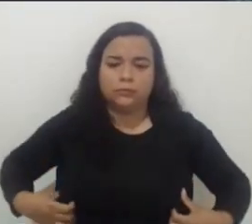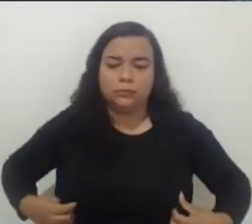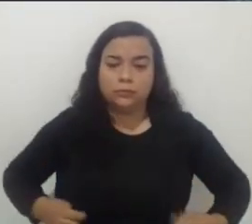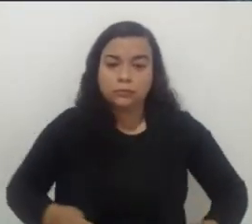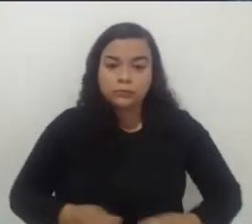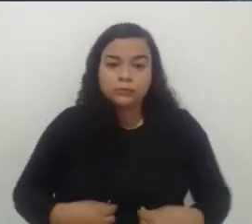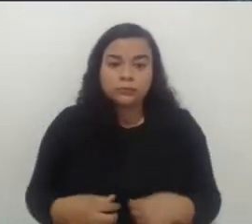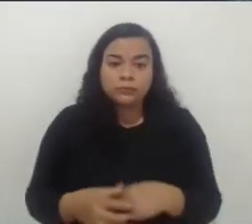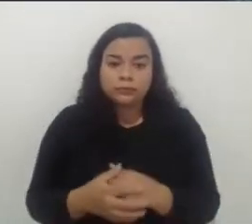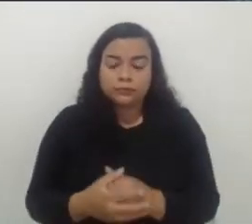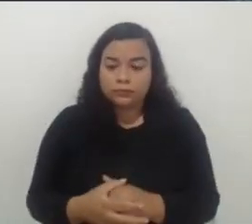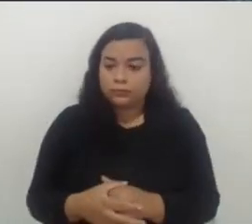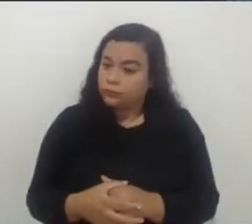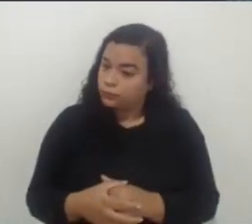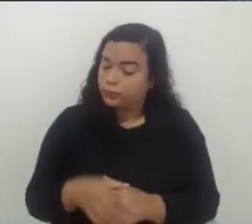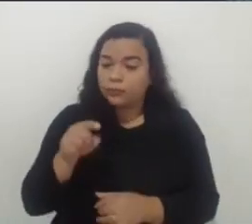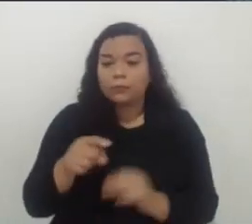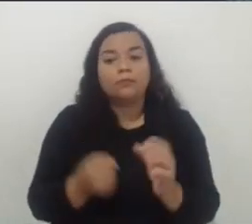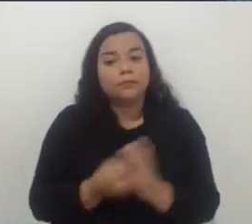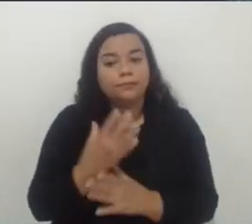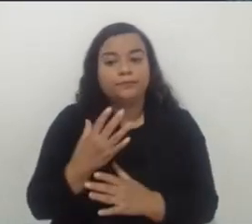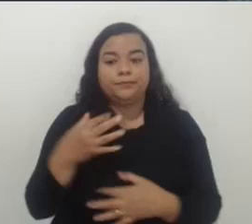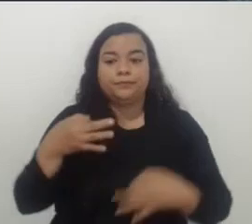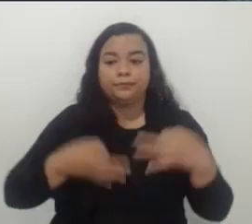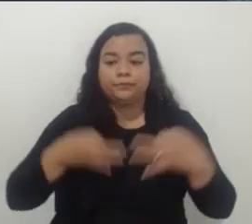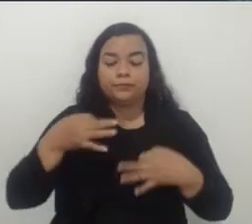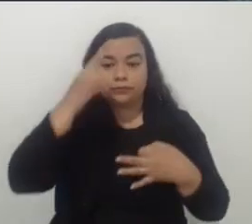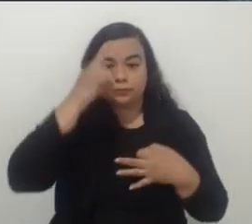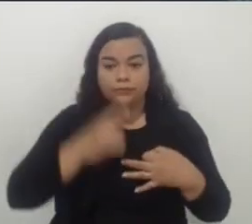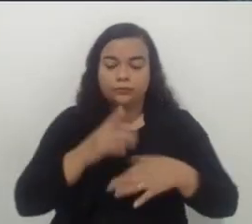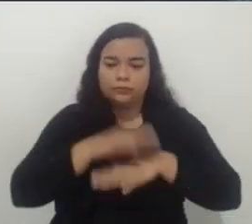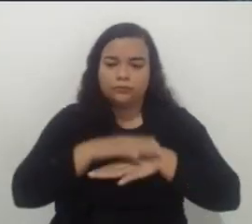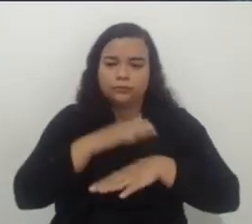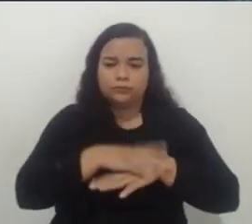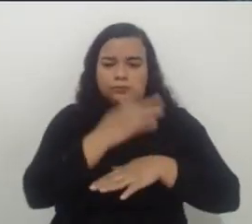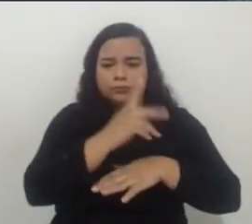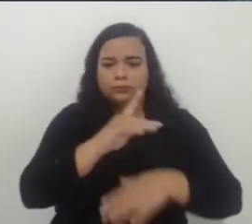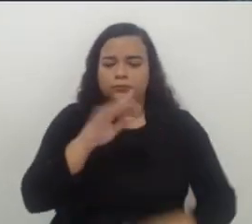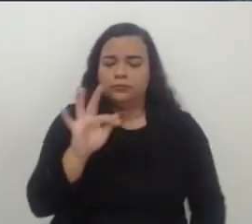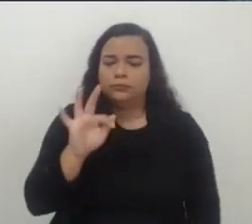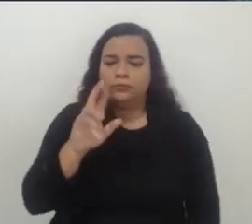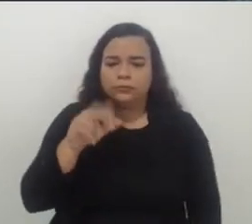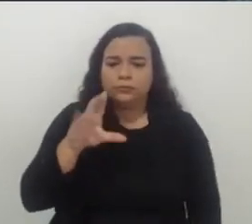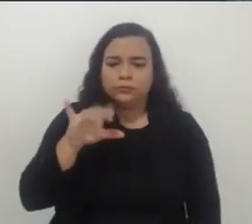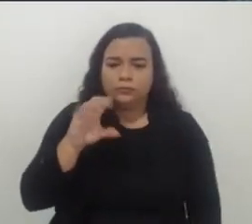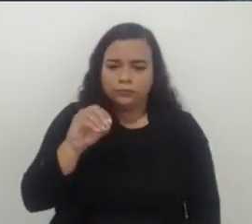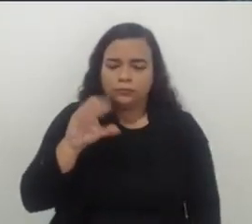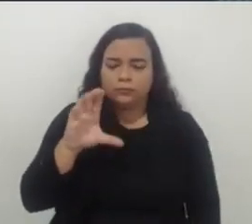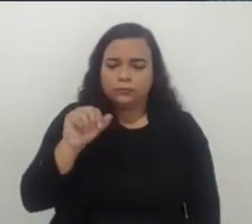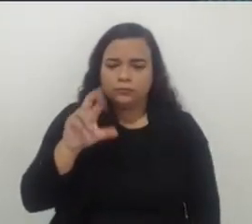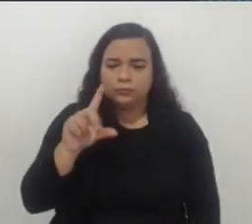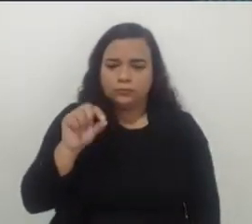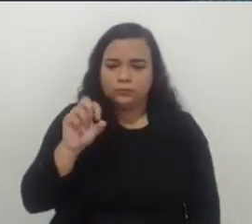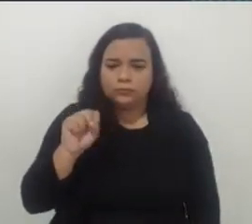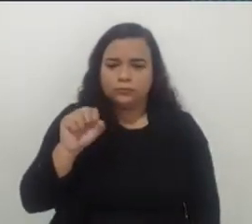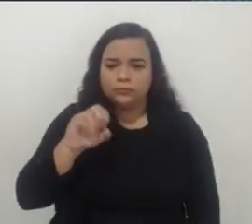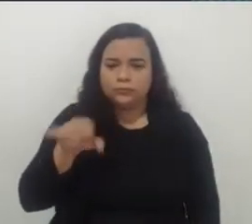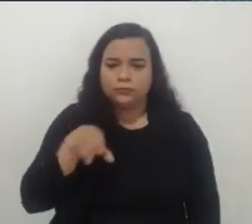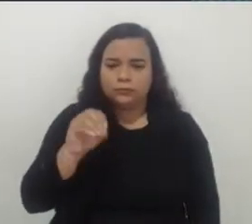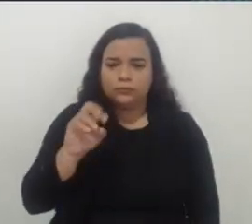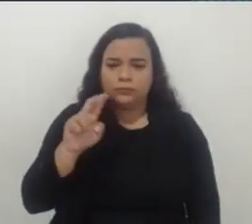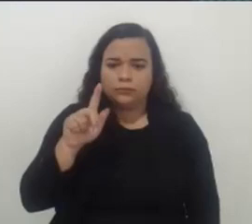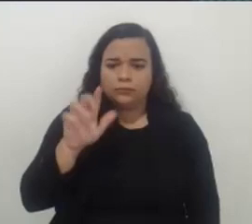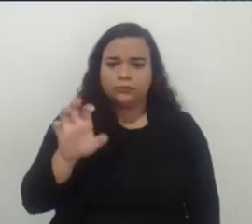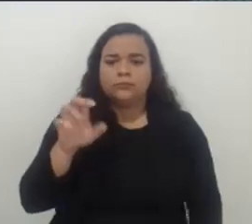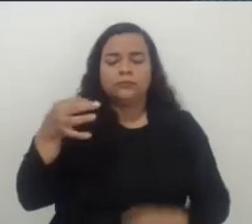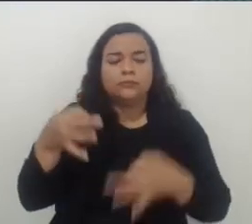Essa é a construção feita pelo juiz de direito Francisco Carlos Jorge, do Tribunal de Justiça